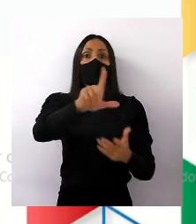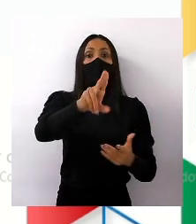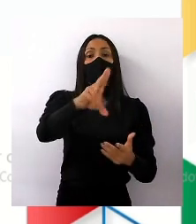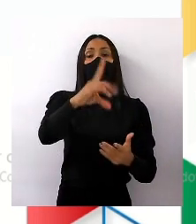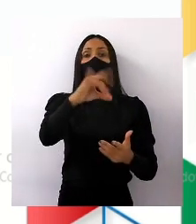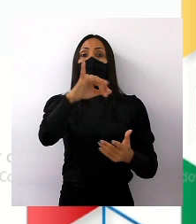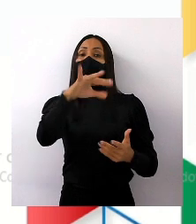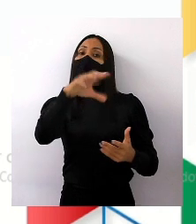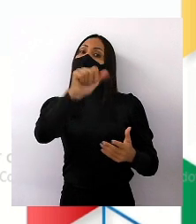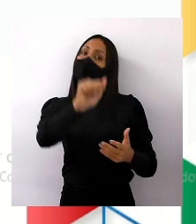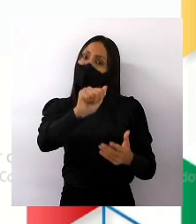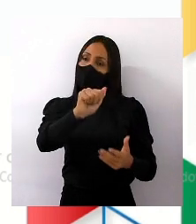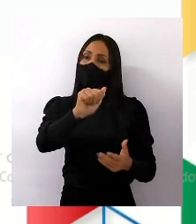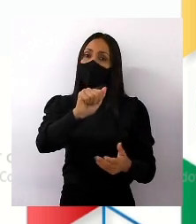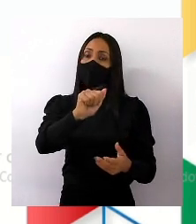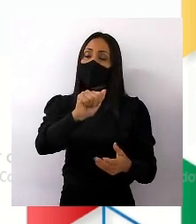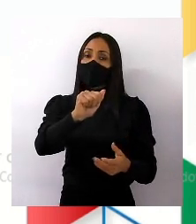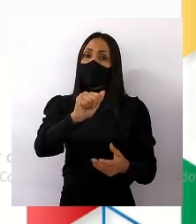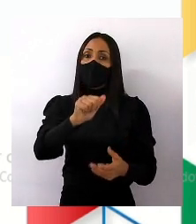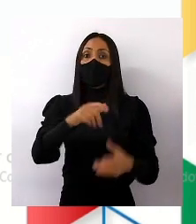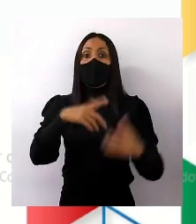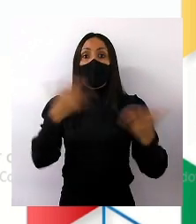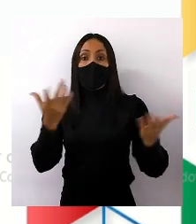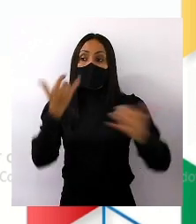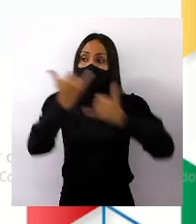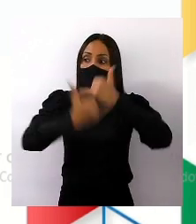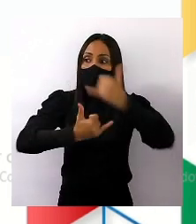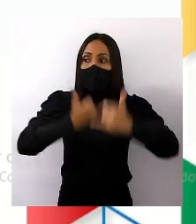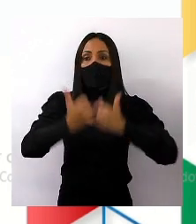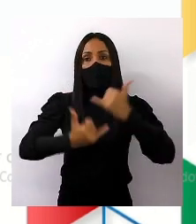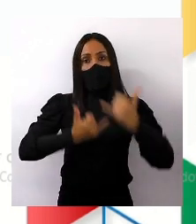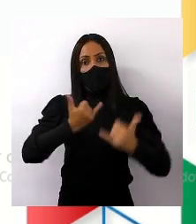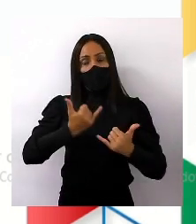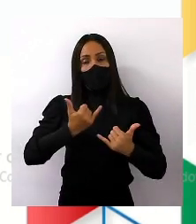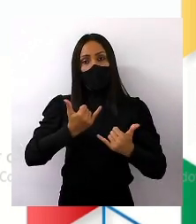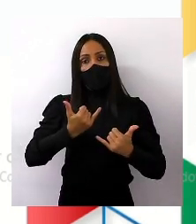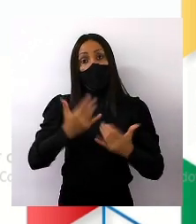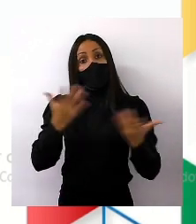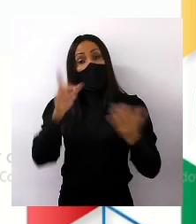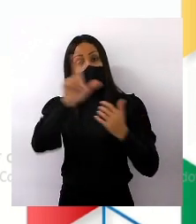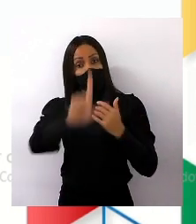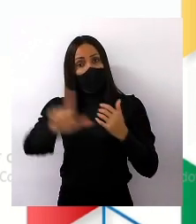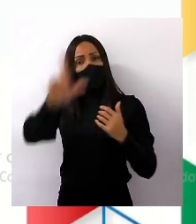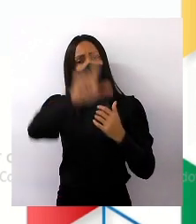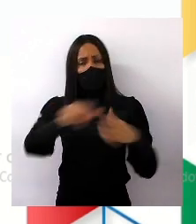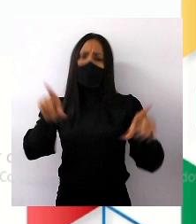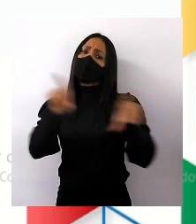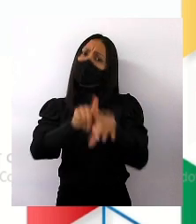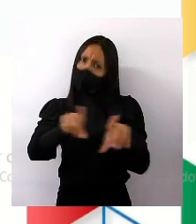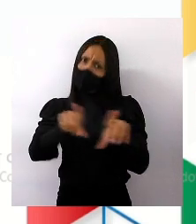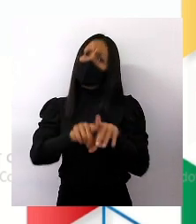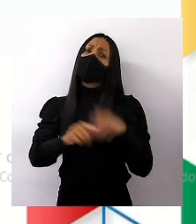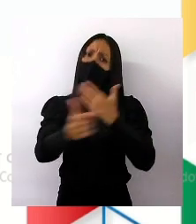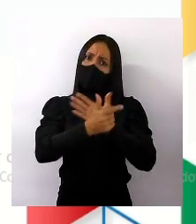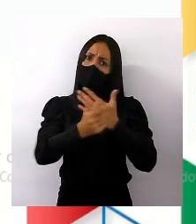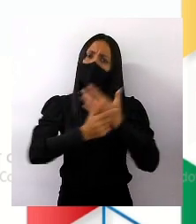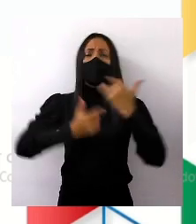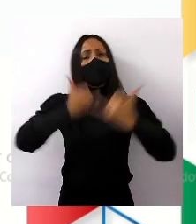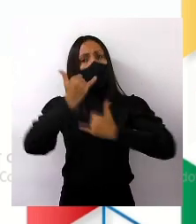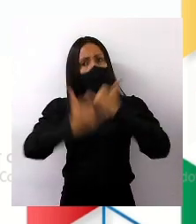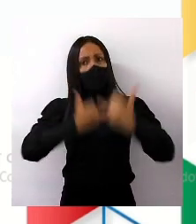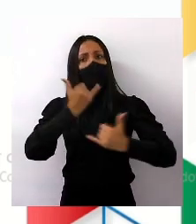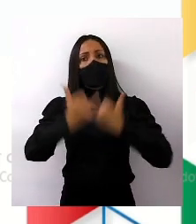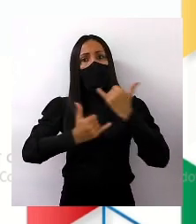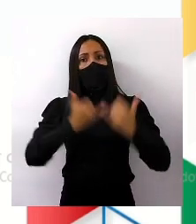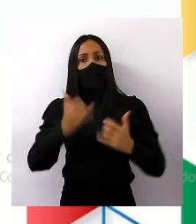palavra lúdica, gente, é diversão. Ou seja, a literatura também tem a função de nos divertir, de